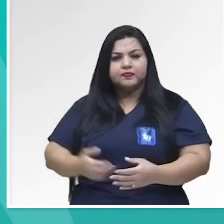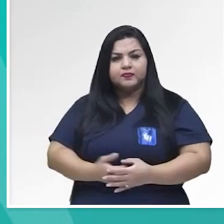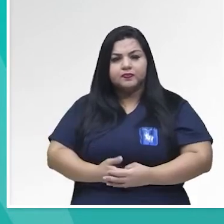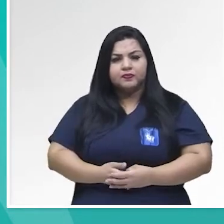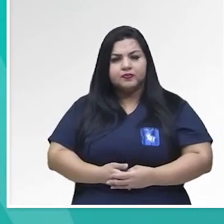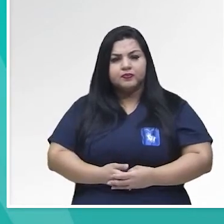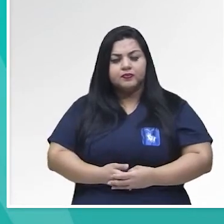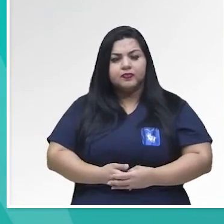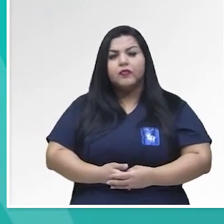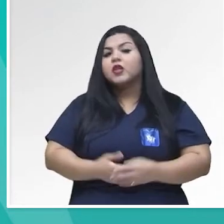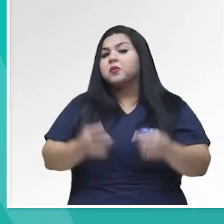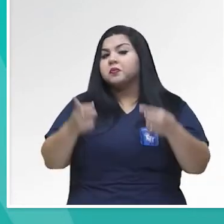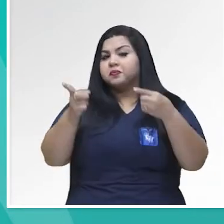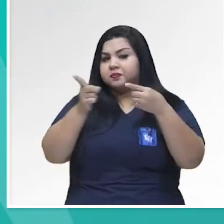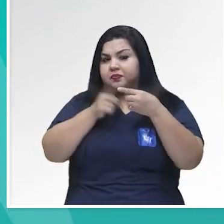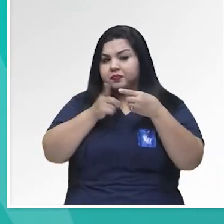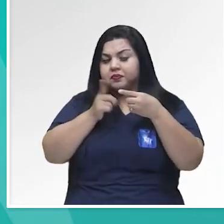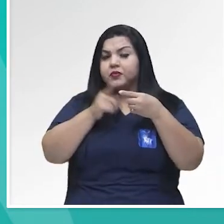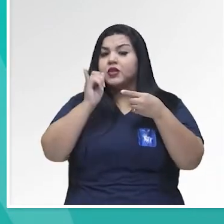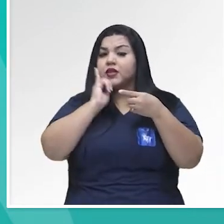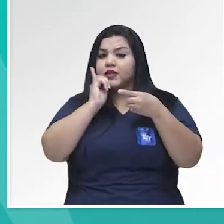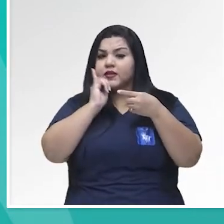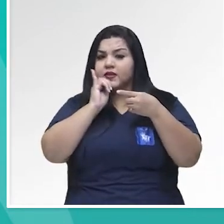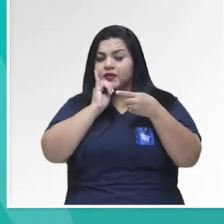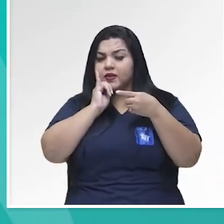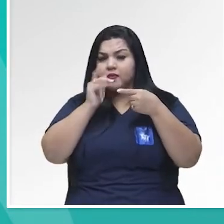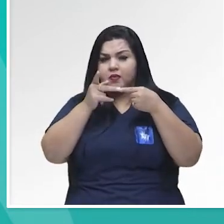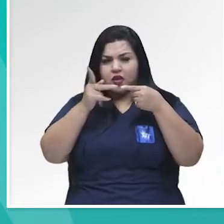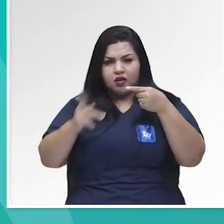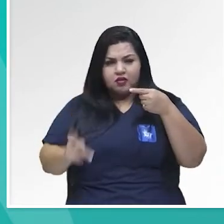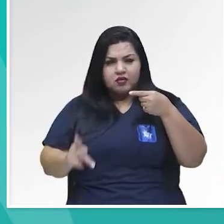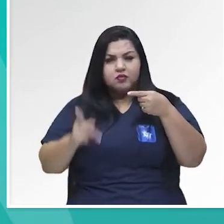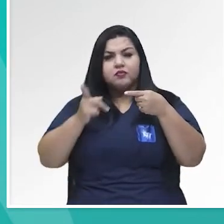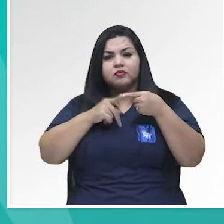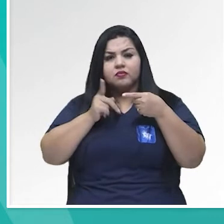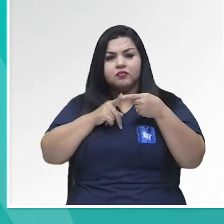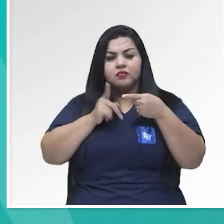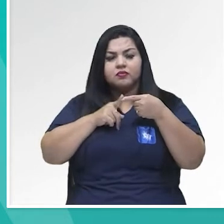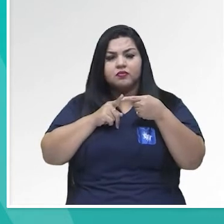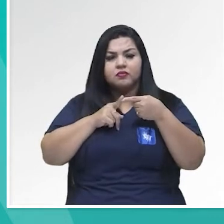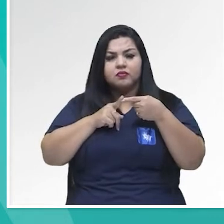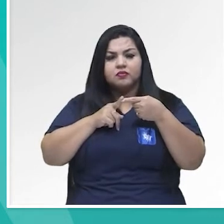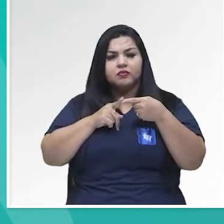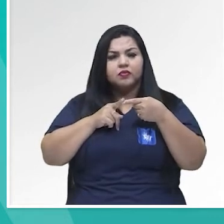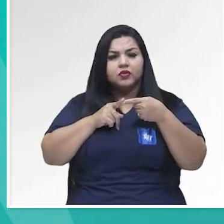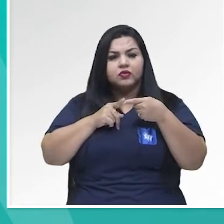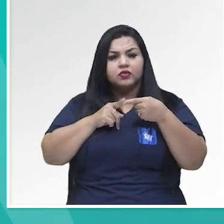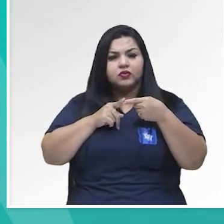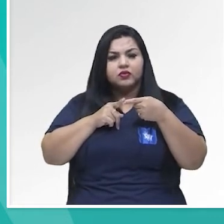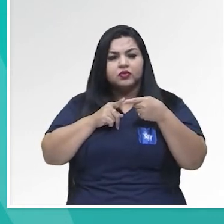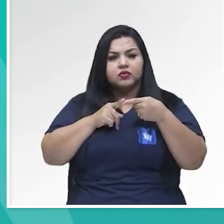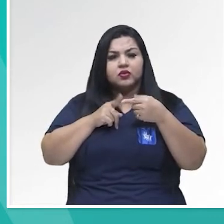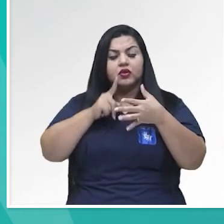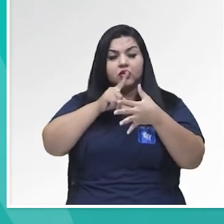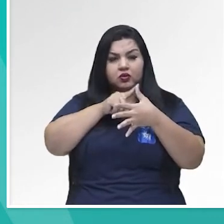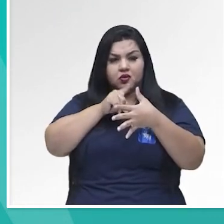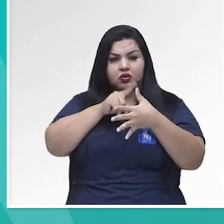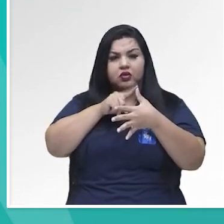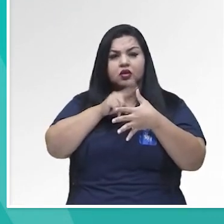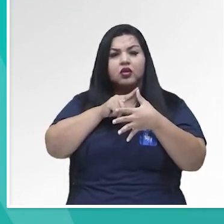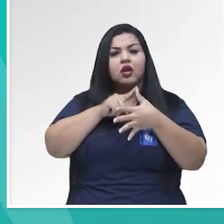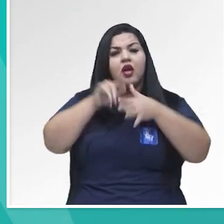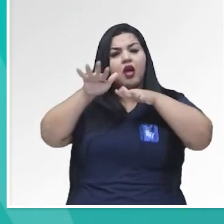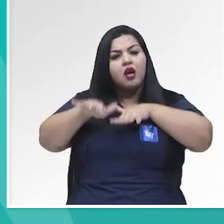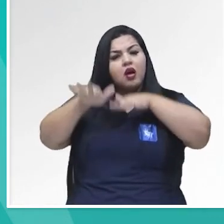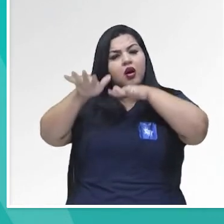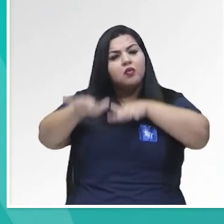primeiro exemplo que eu quero dar aqui para você, nessa cartela, é a marcha das